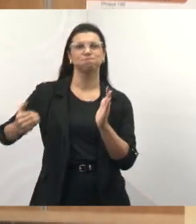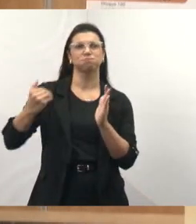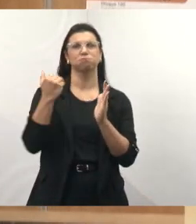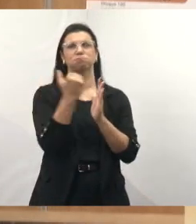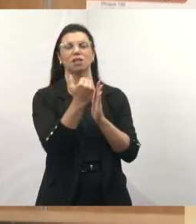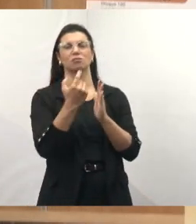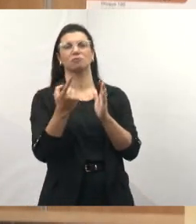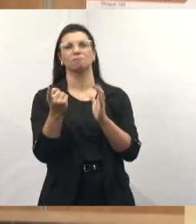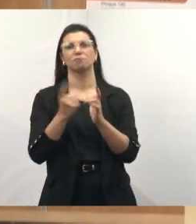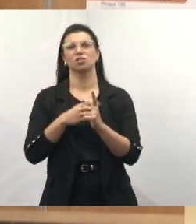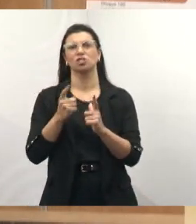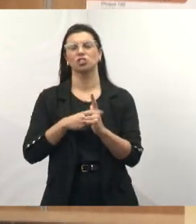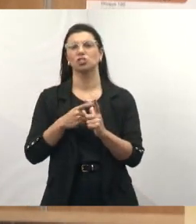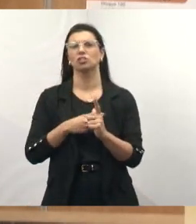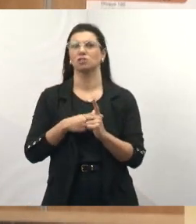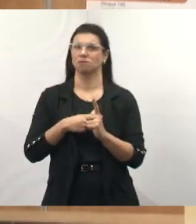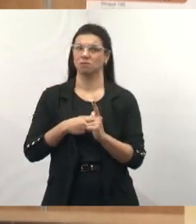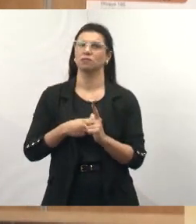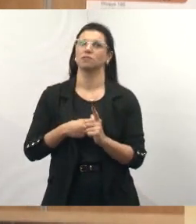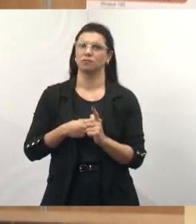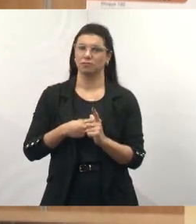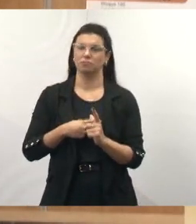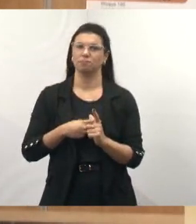do endividamento do nosso município.